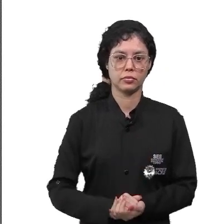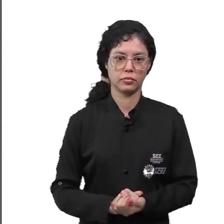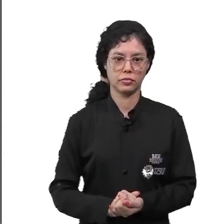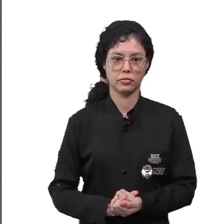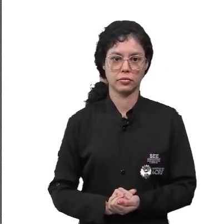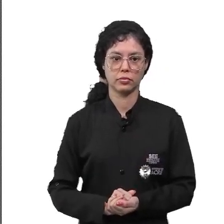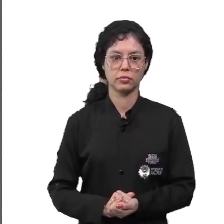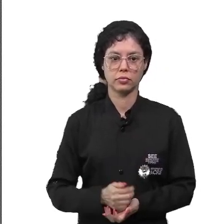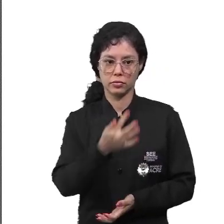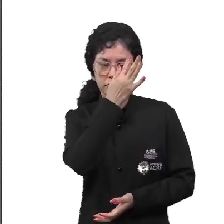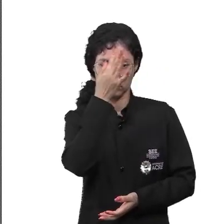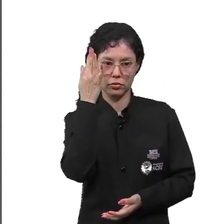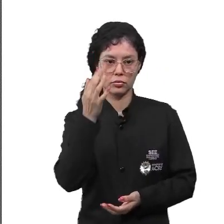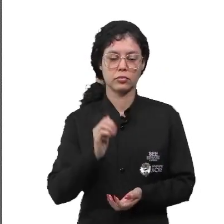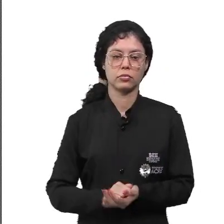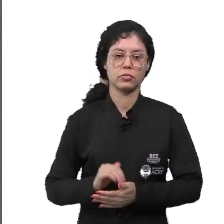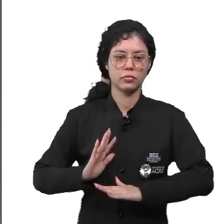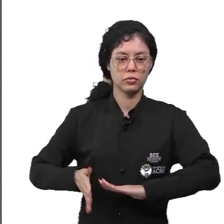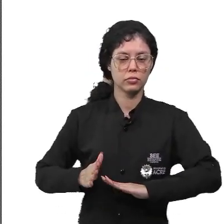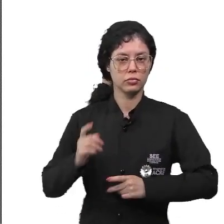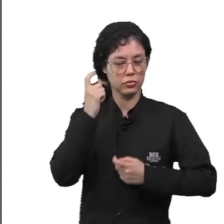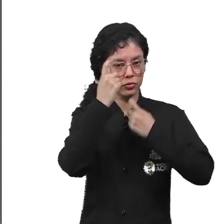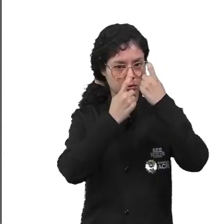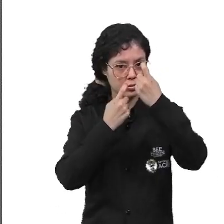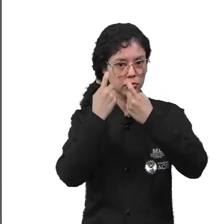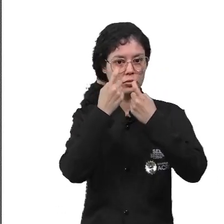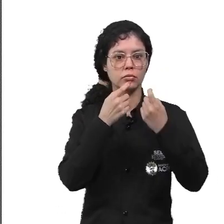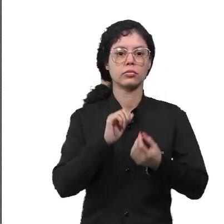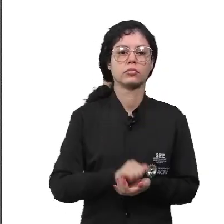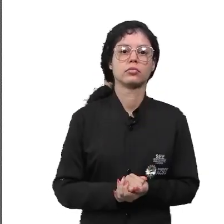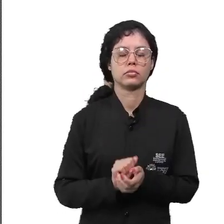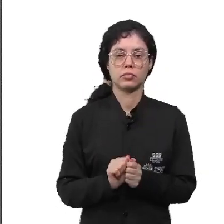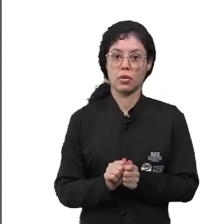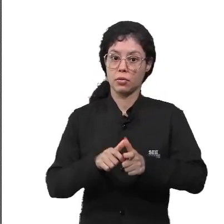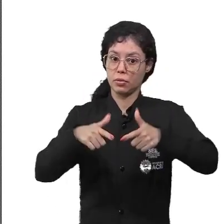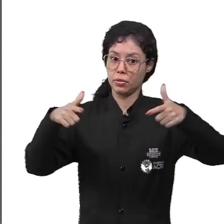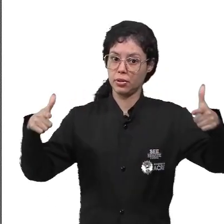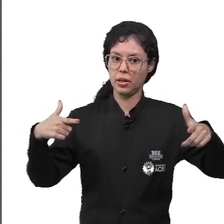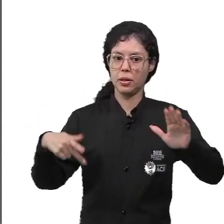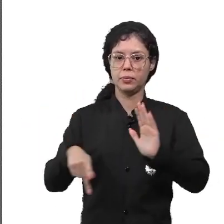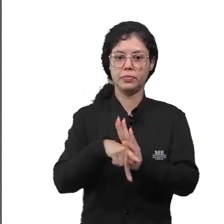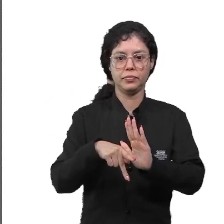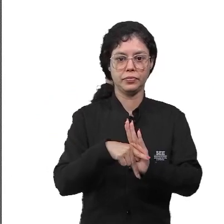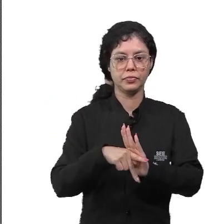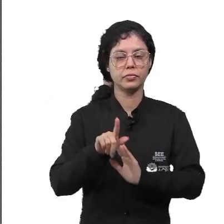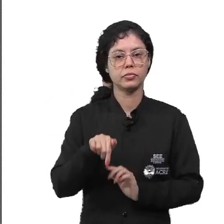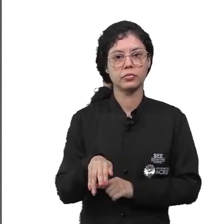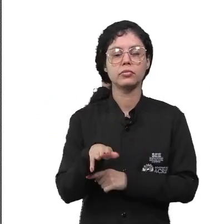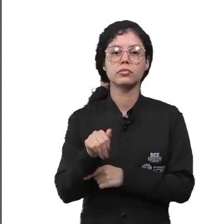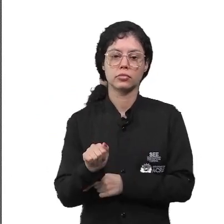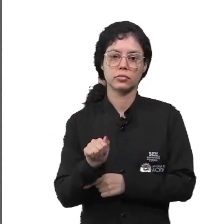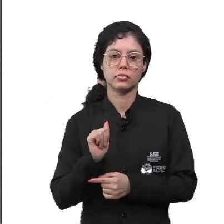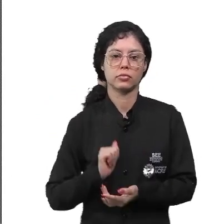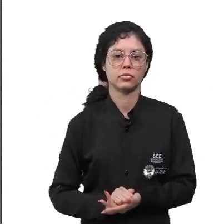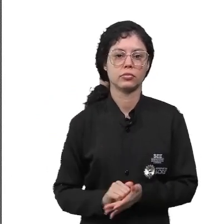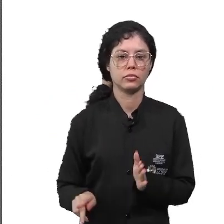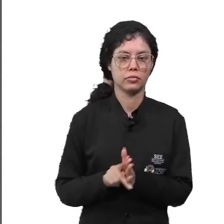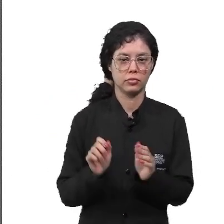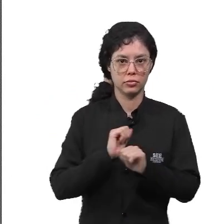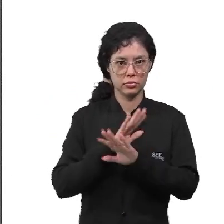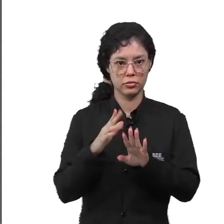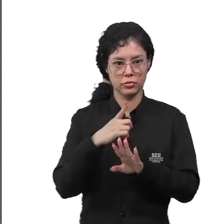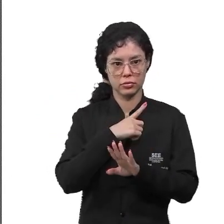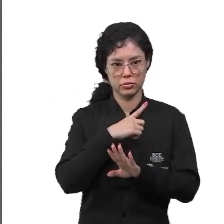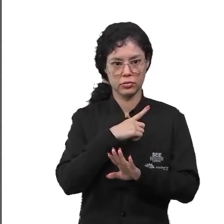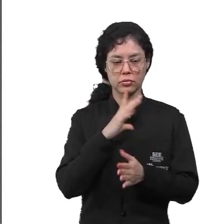Os filósofos contemporâneos se preocupam com uma ampla gama de questões, incluindo a